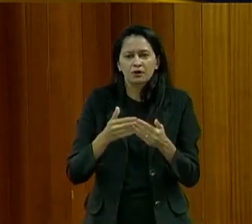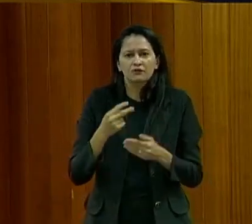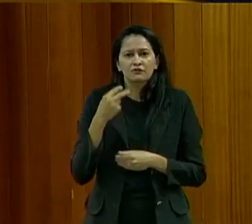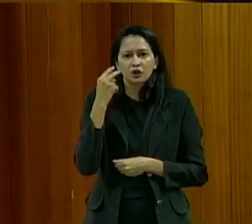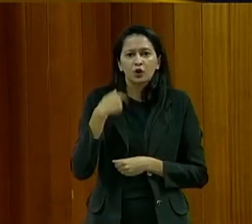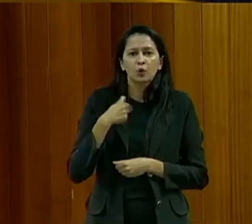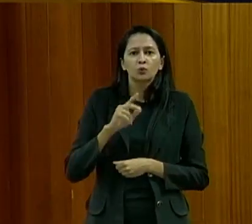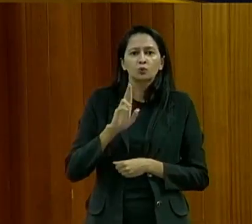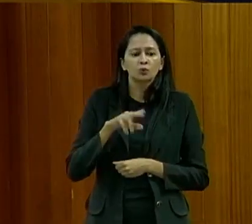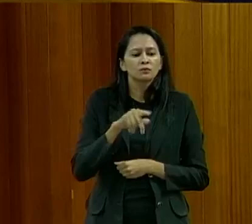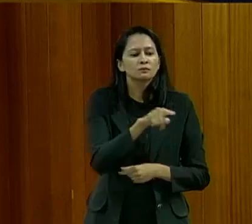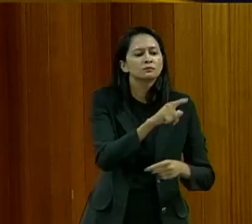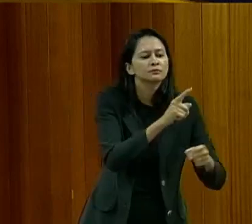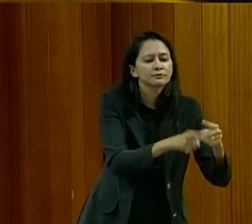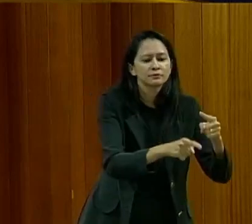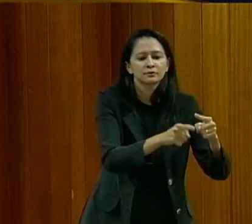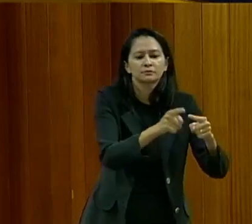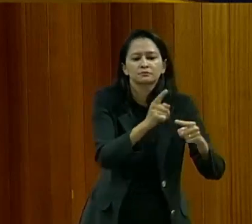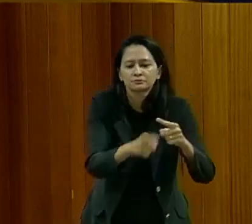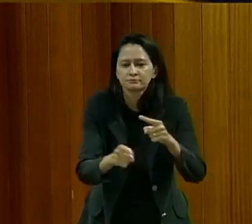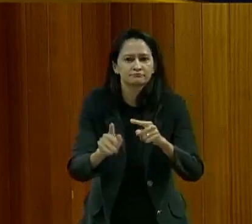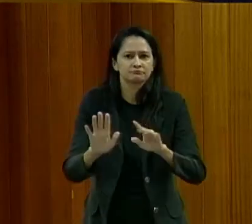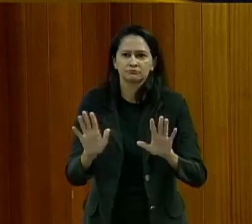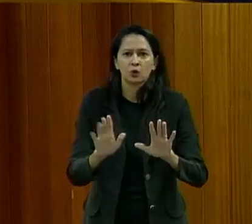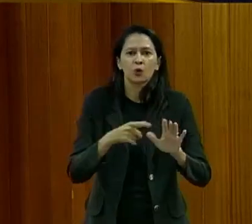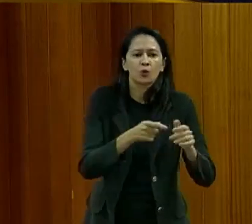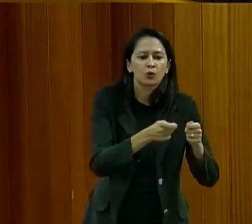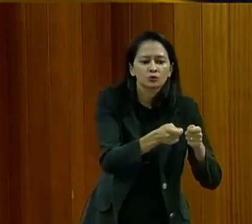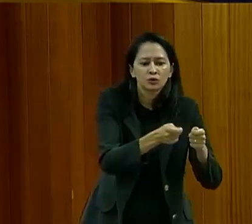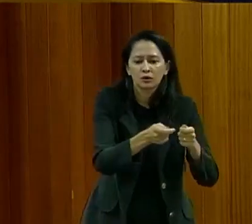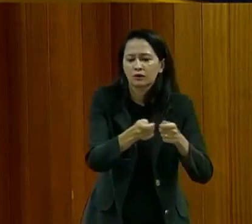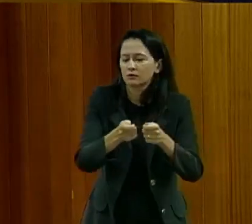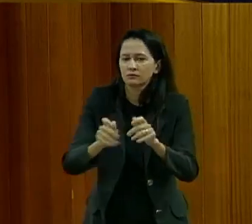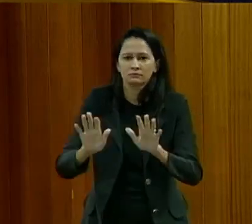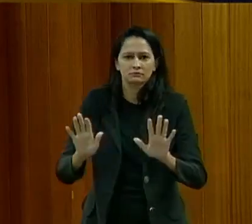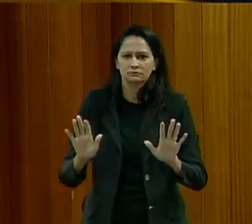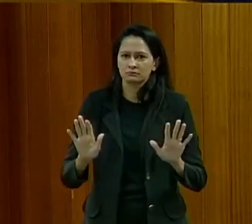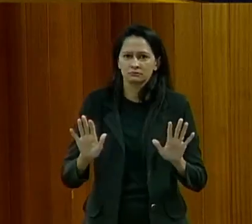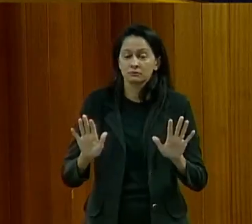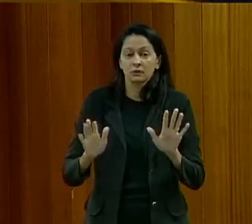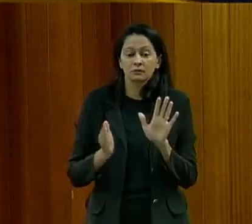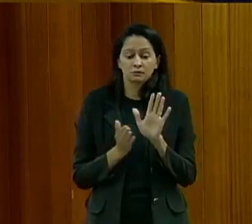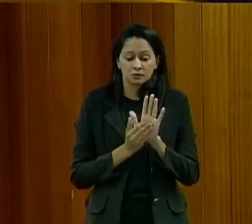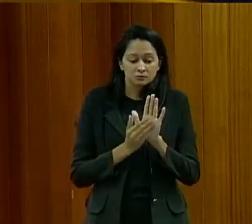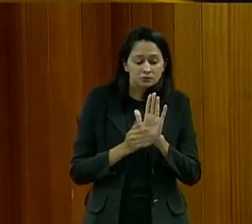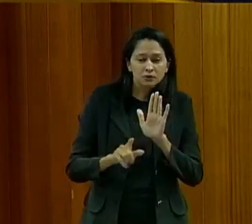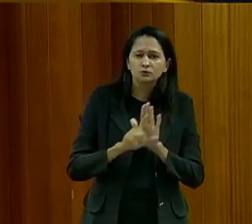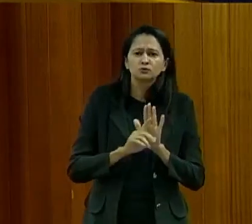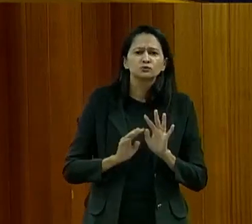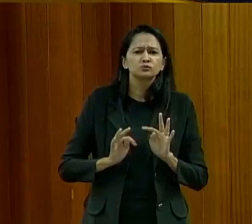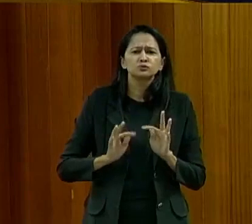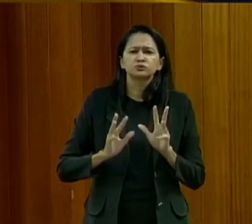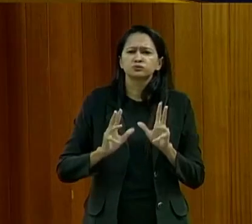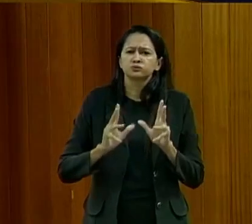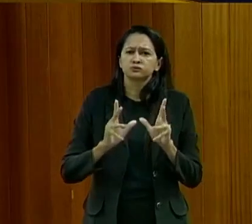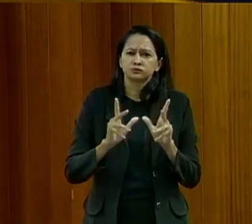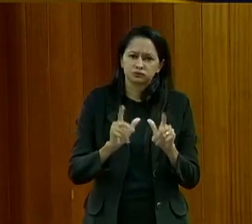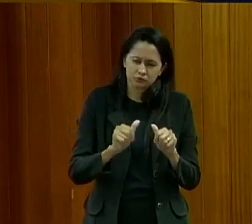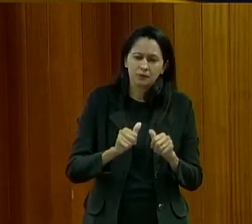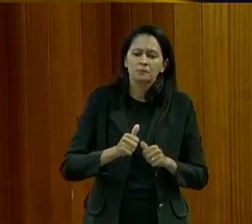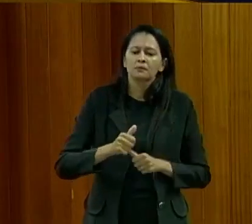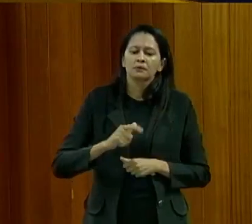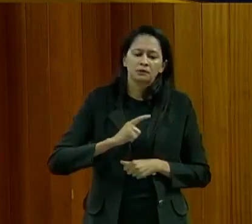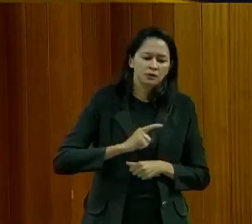cerceei direito de qualquer vereador. Todos os projetos em tramitação na comissão passaram pela